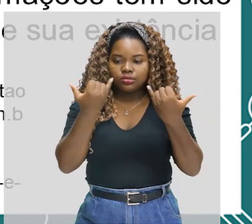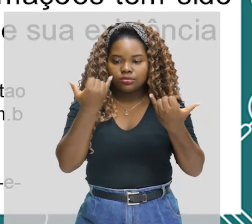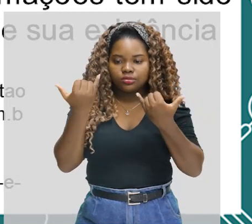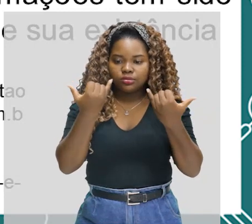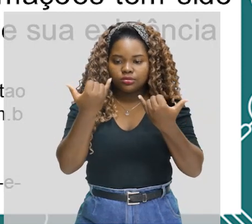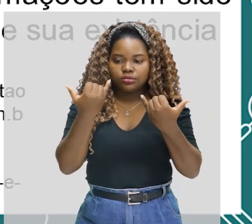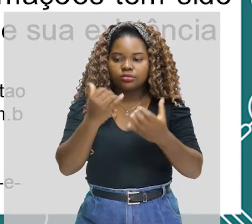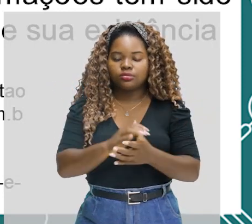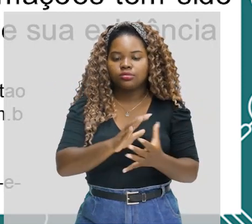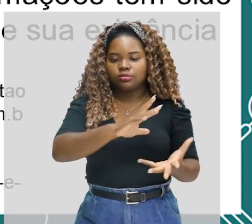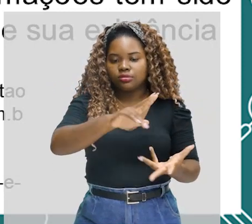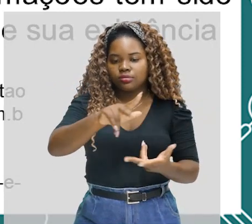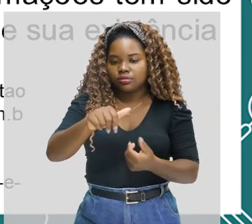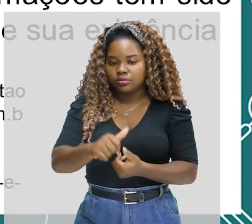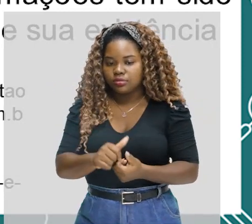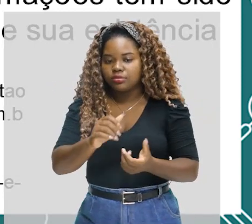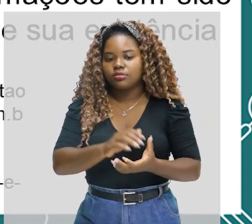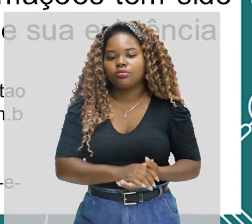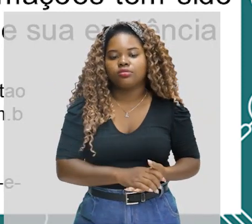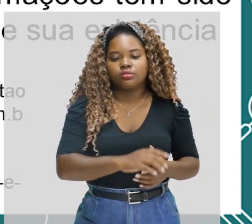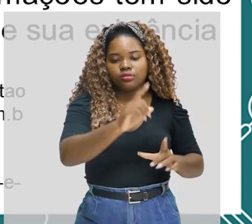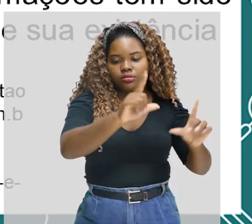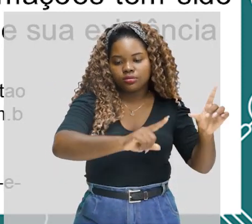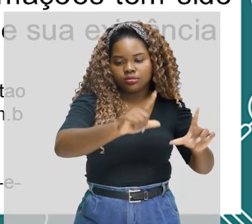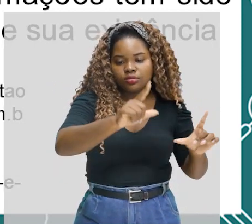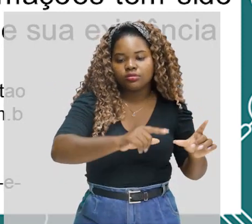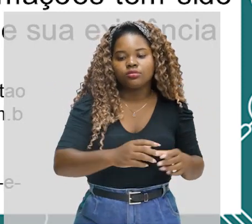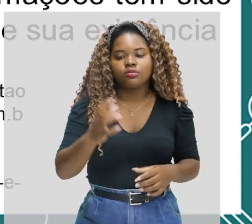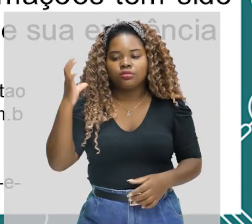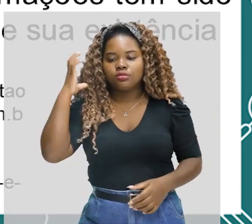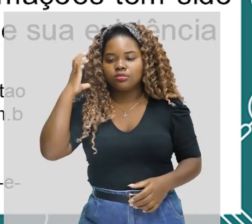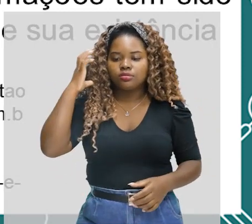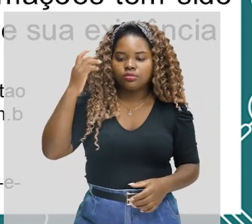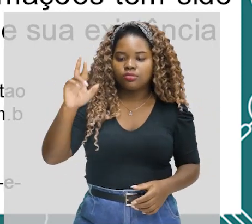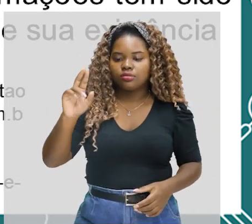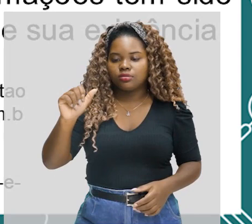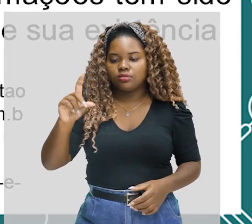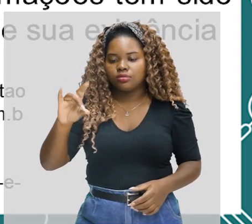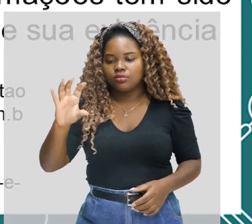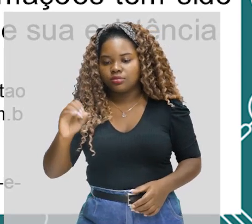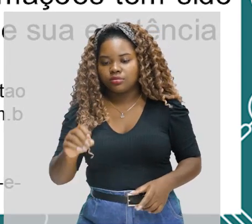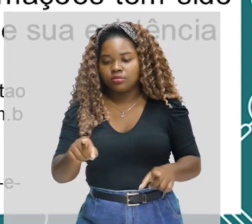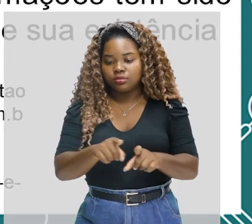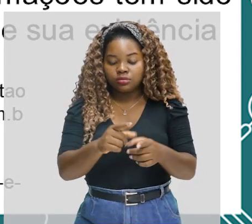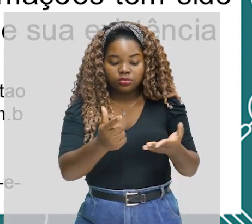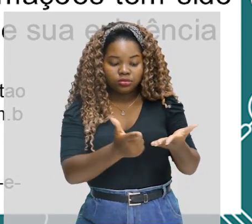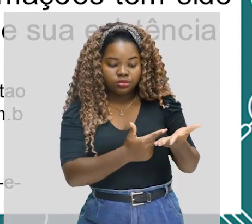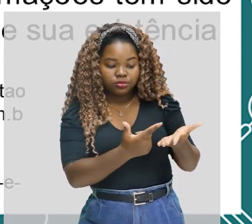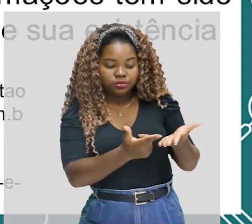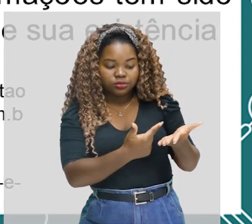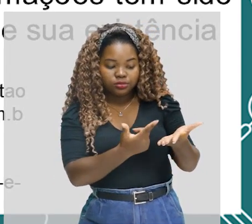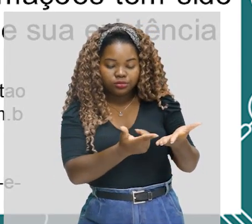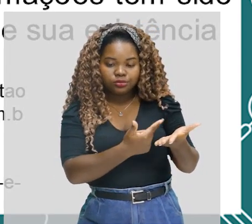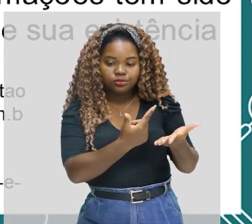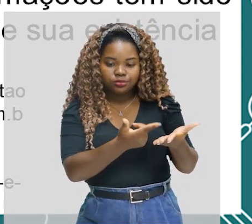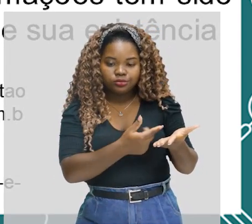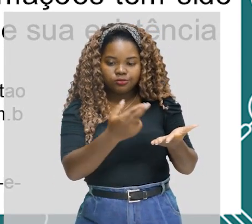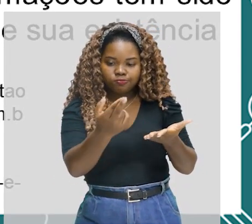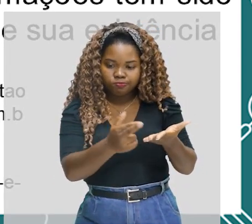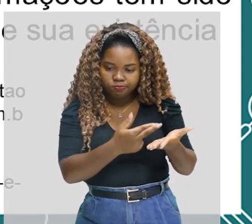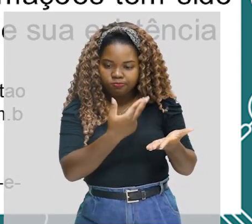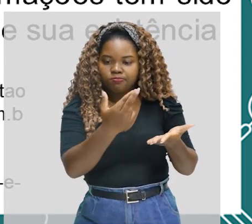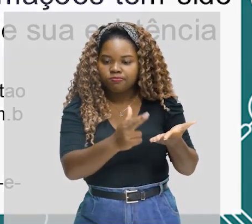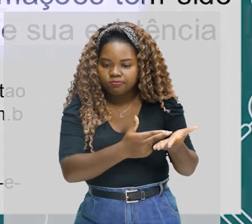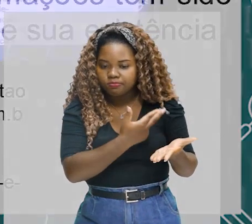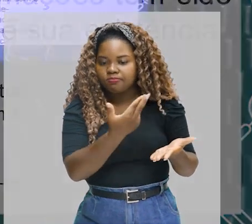Informações através da TV, informação através dos rádios, né? Dos livros, ok? E